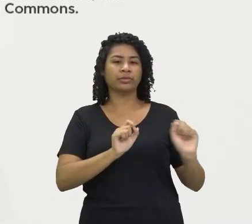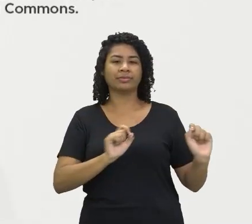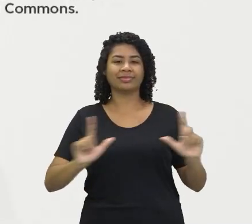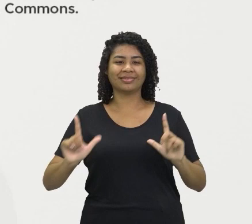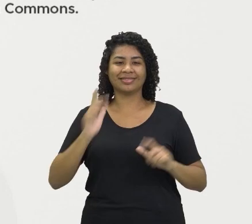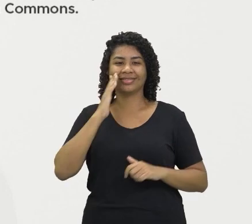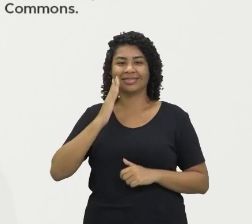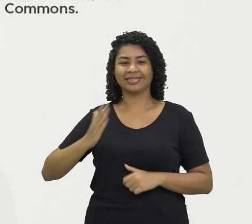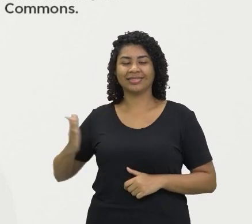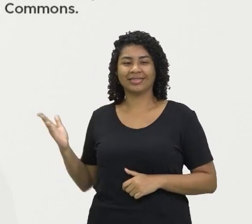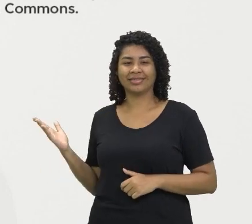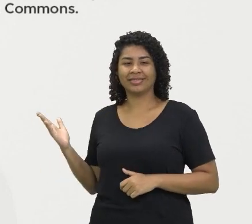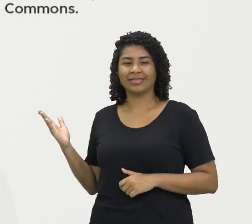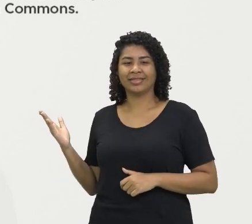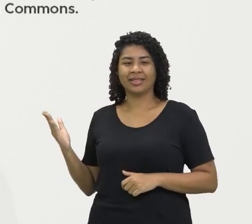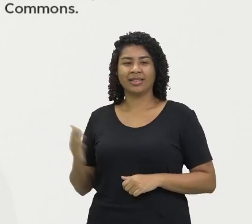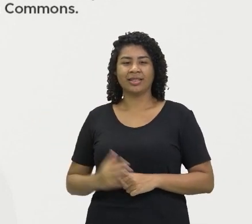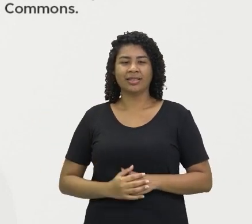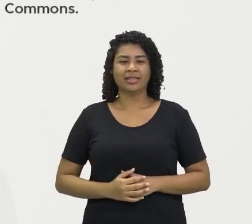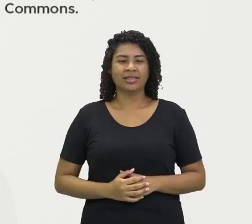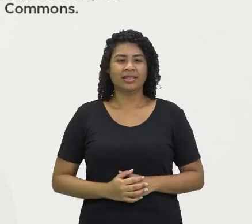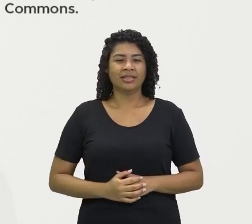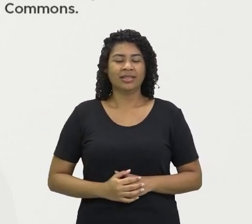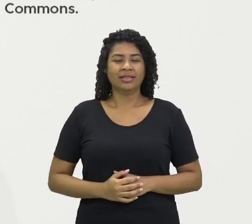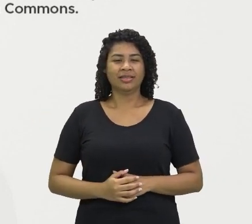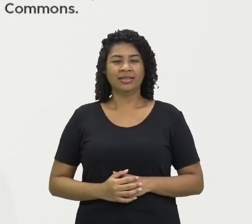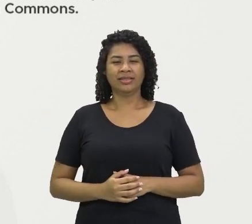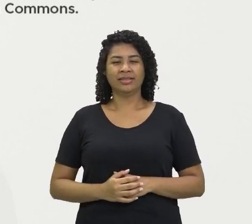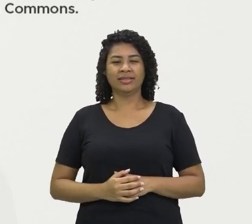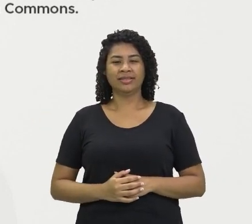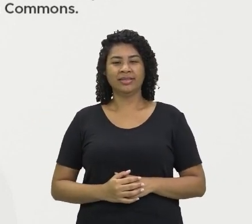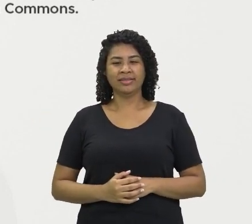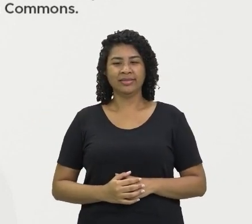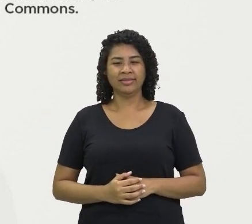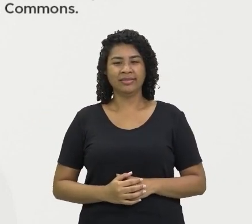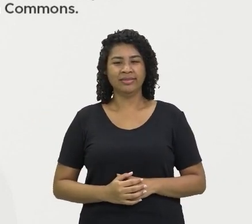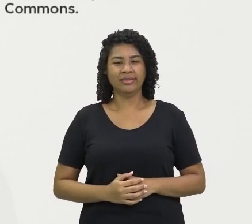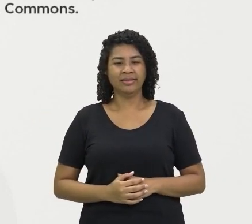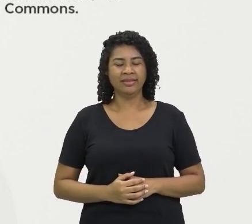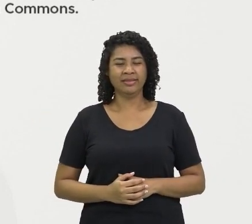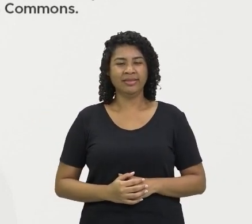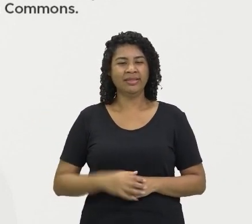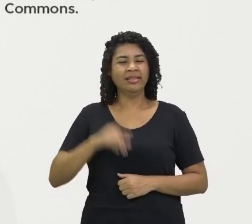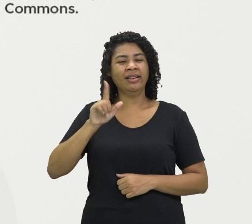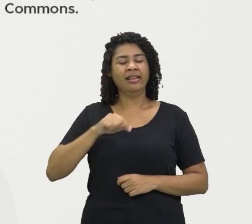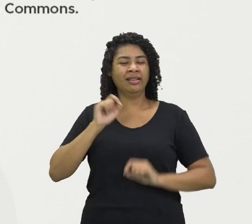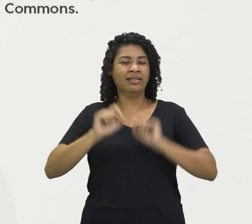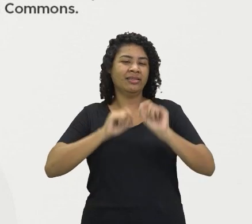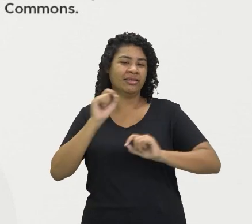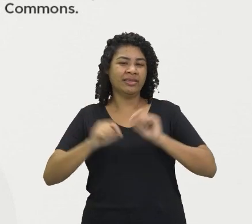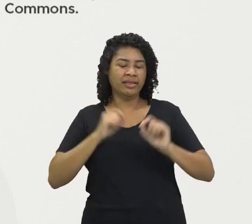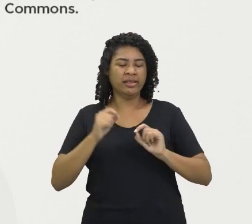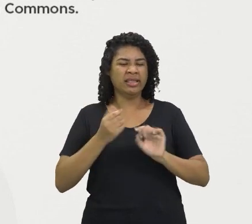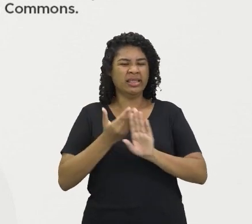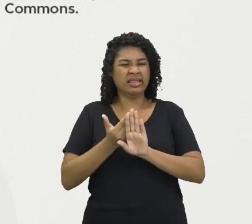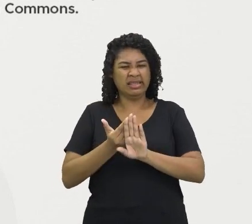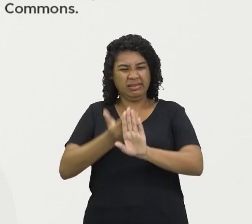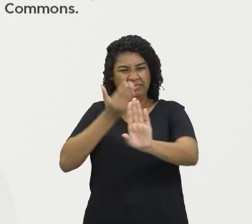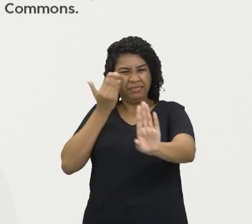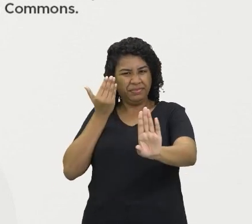cartela. Primeira coisa, não é uma espiritualidade que está dissociada, que está longe,